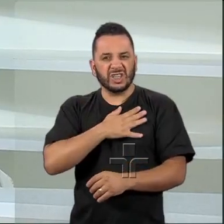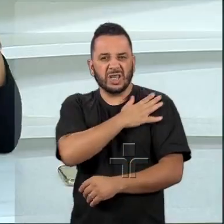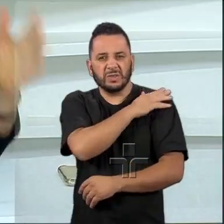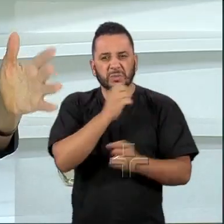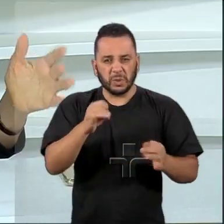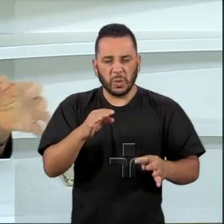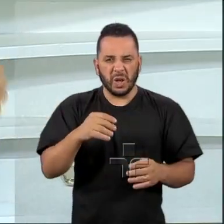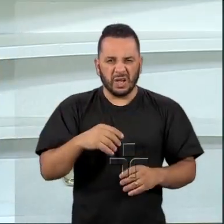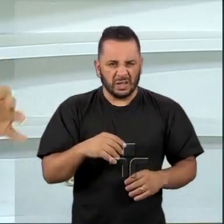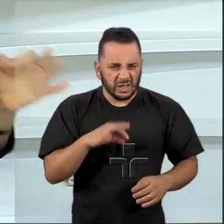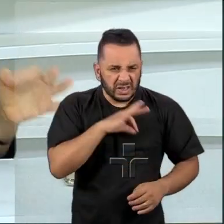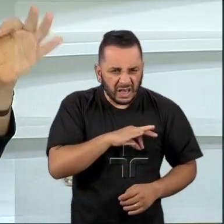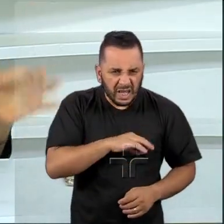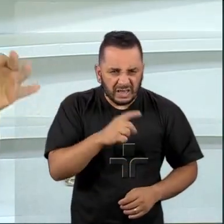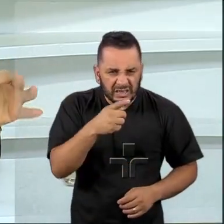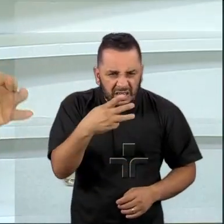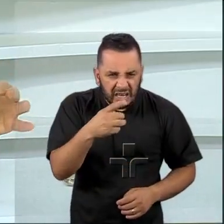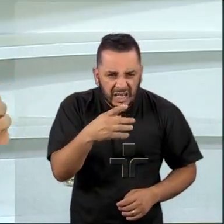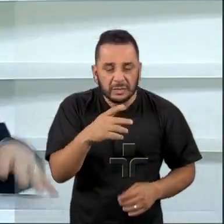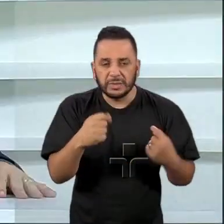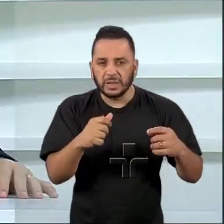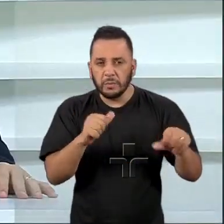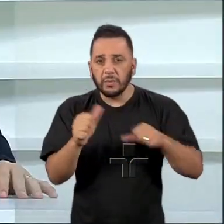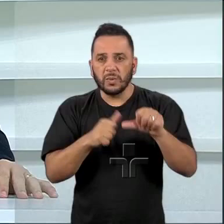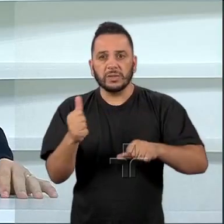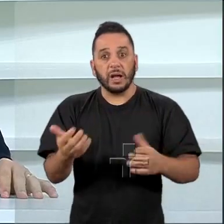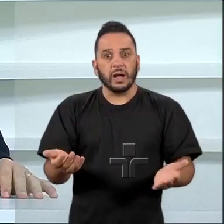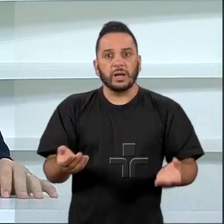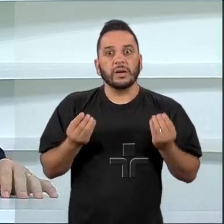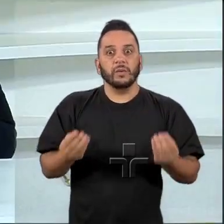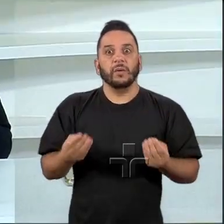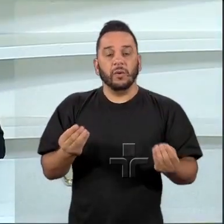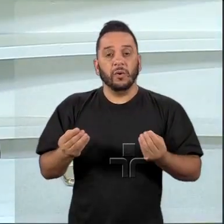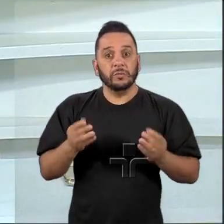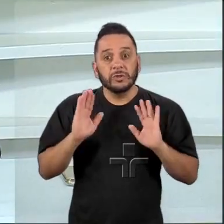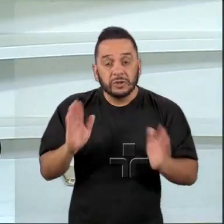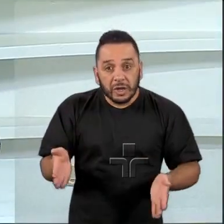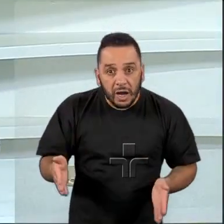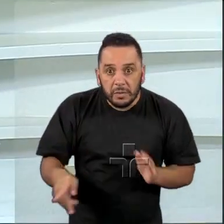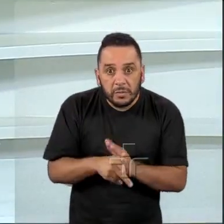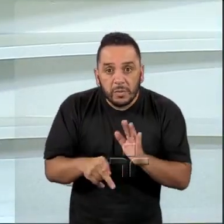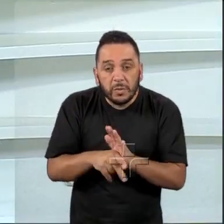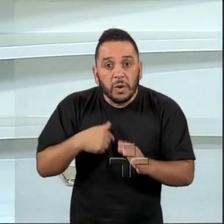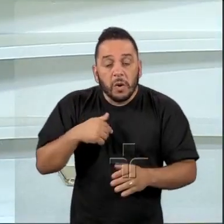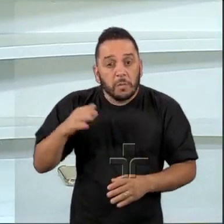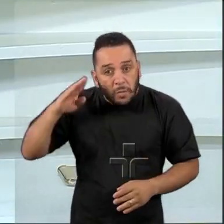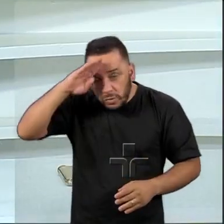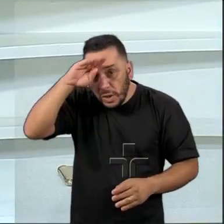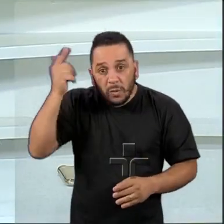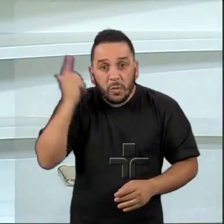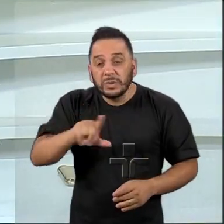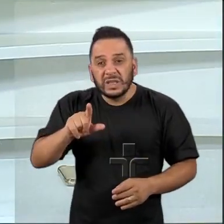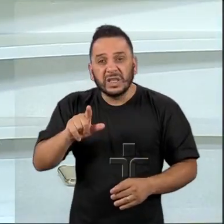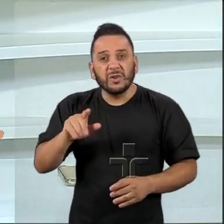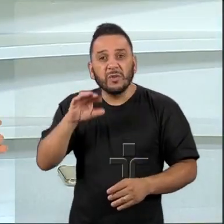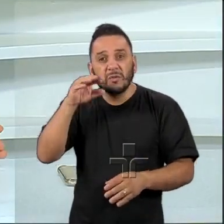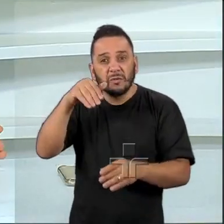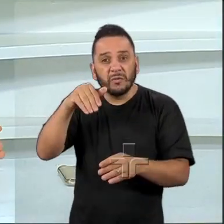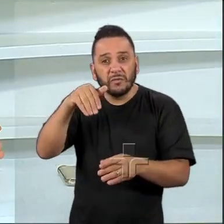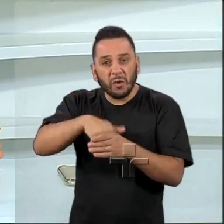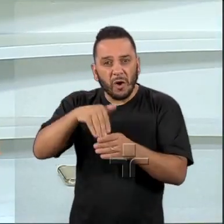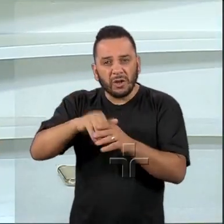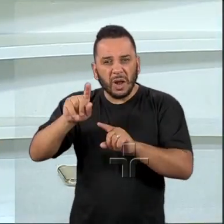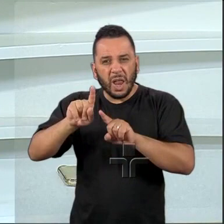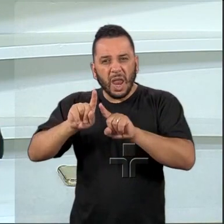pediu que o Bolsonaro tivesse 46% dos votos. E eu ainda não fui ver, mas eu preciso ir ver. Que percentual da população